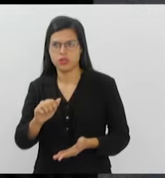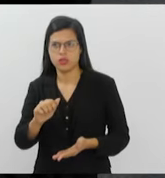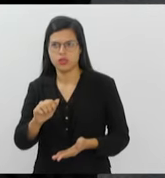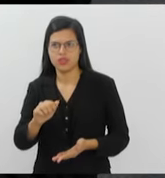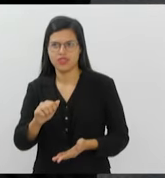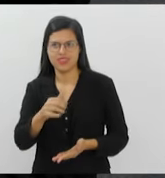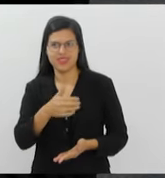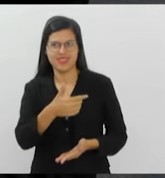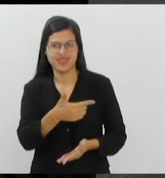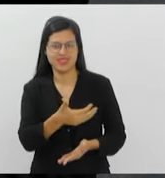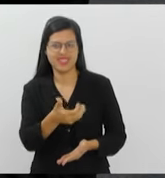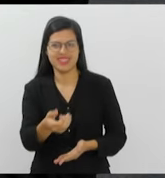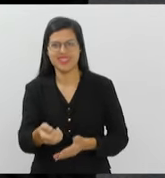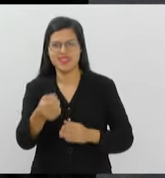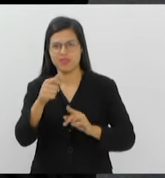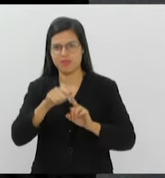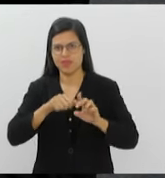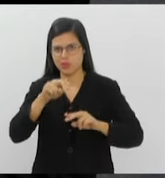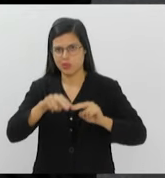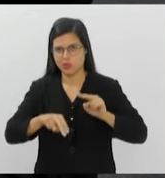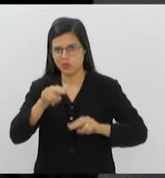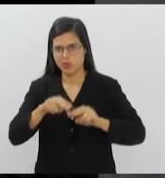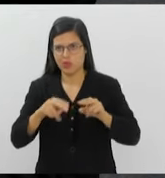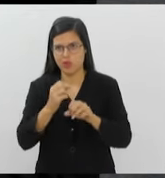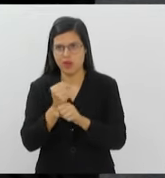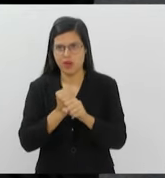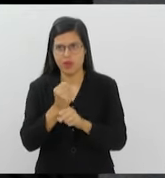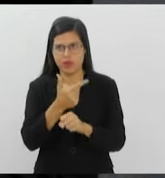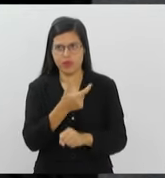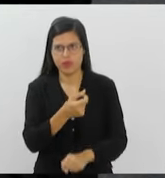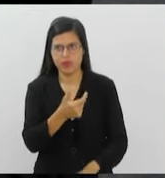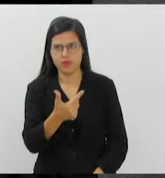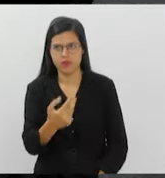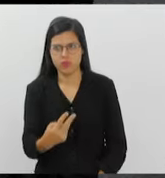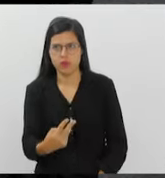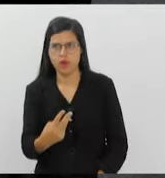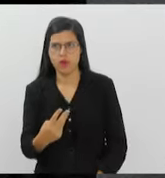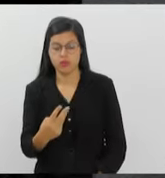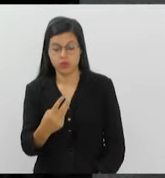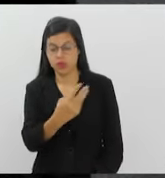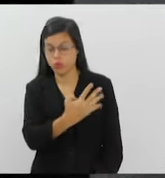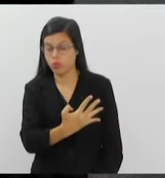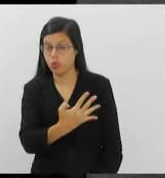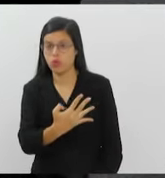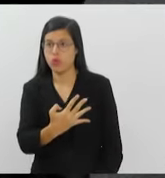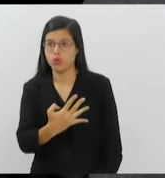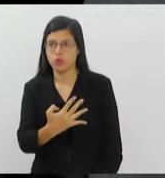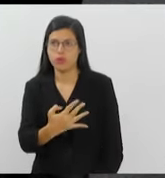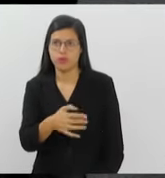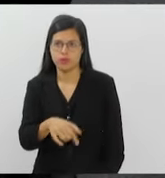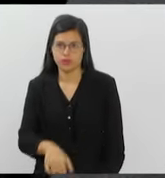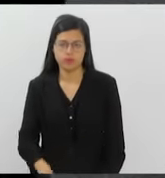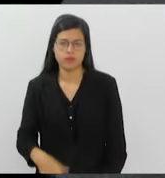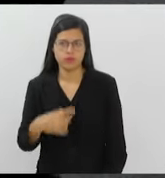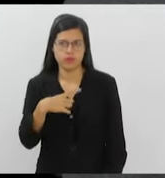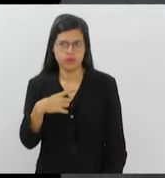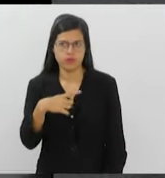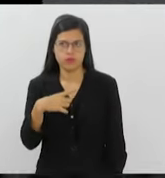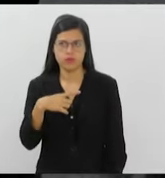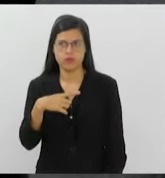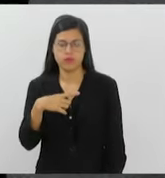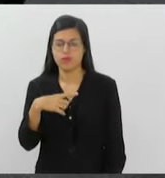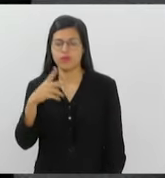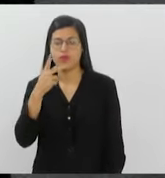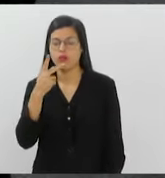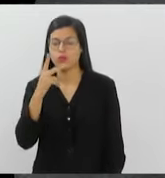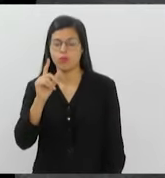a data que consta, chegou aqui o Memorial Cenemar, 26 de 2024, que